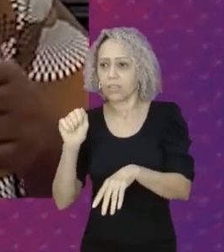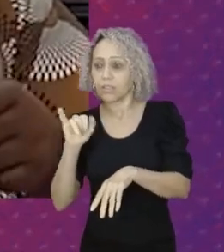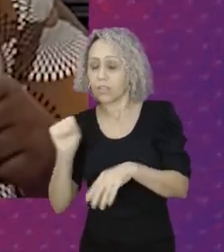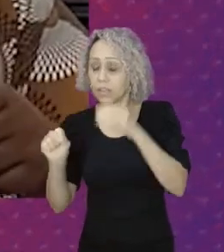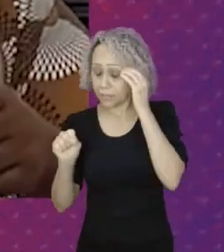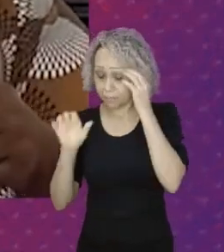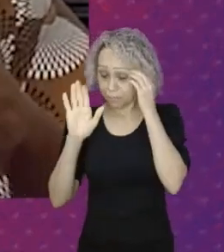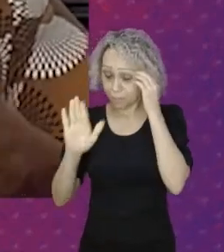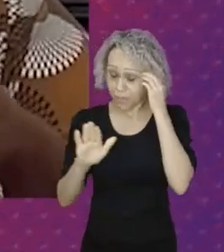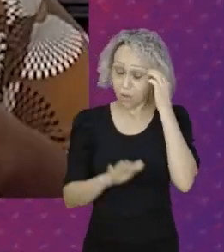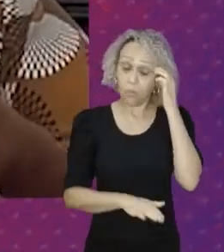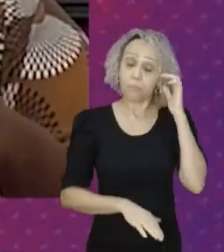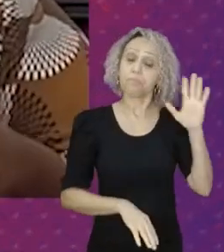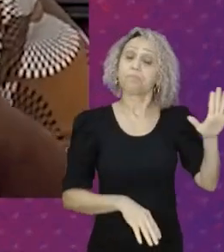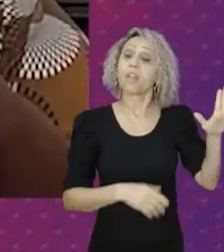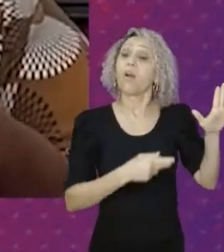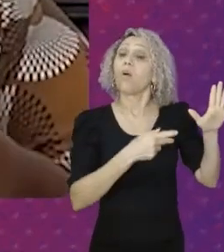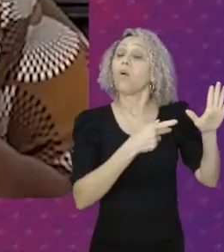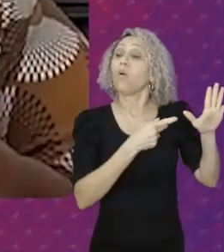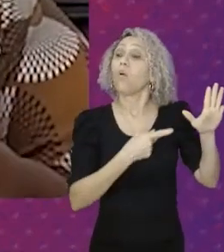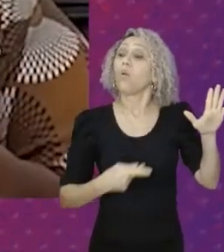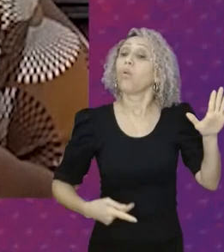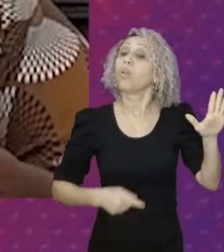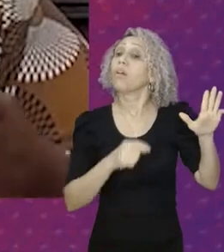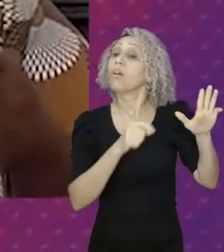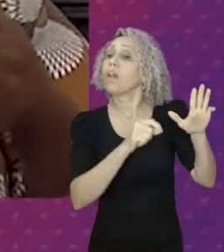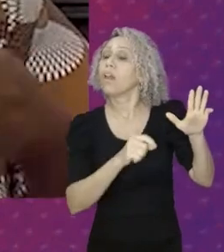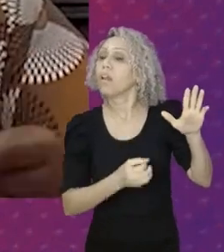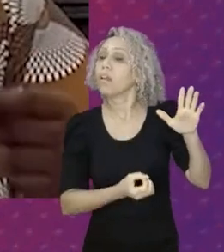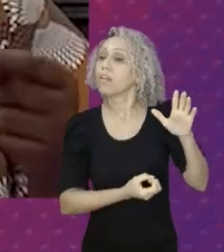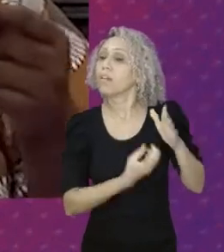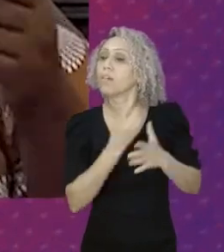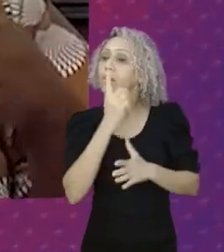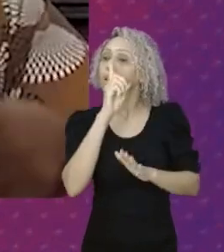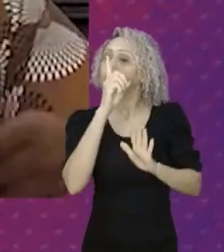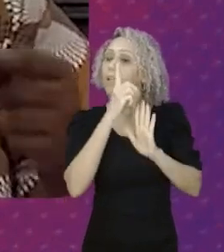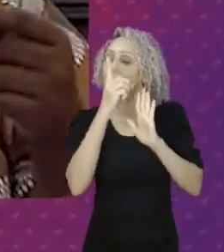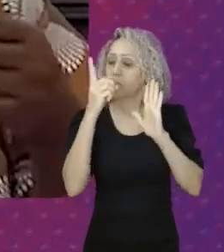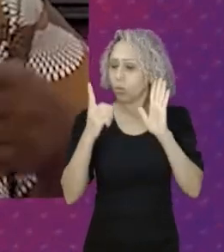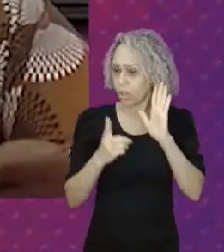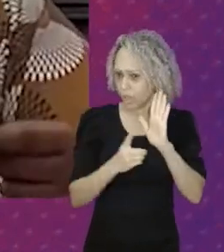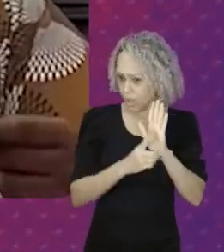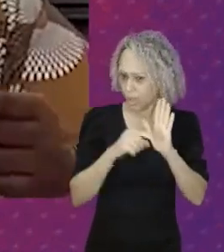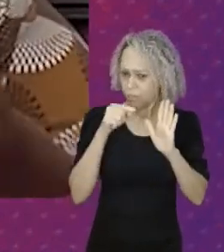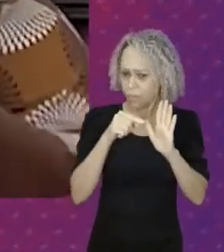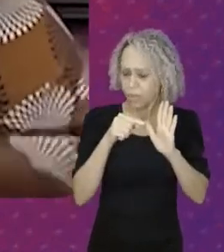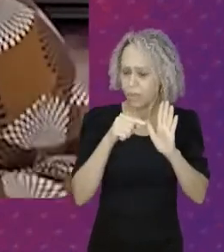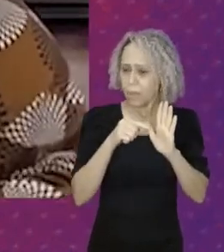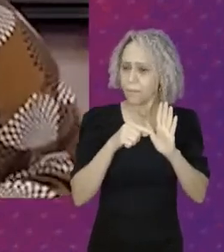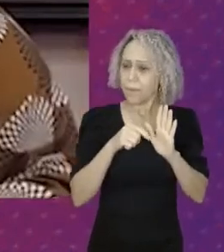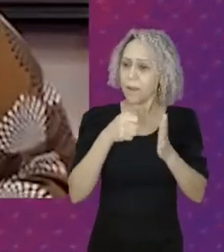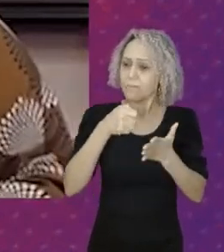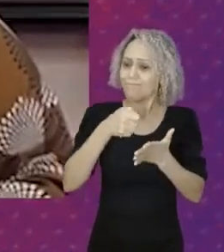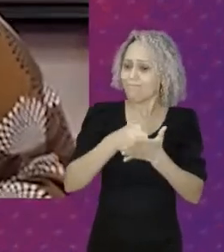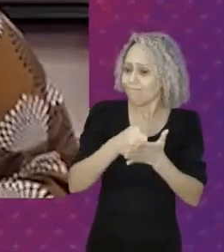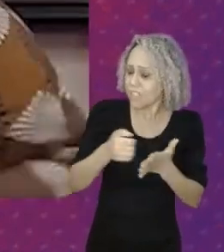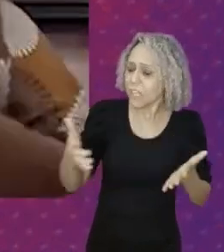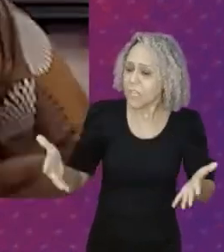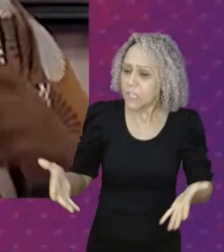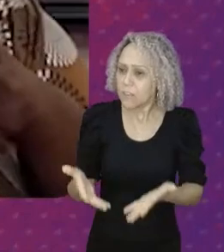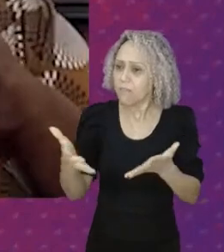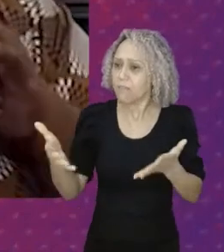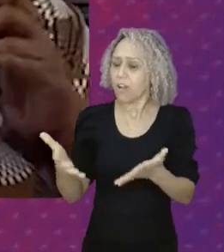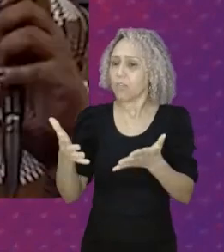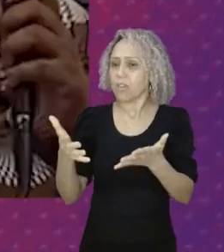as universidades a instituir os núcleos de estudos afro-brasileiros e indígenas.